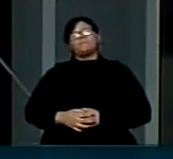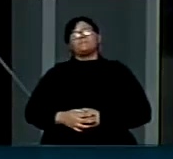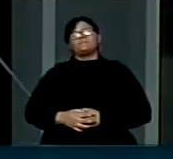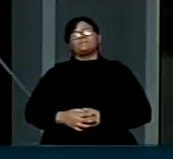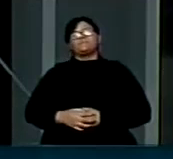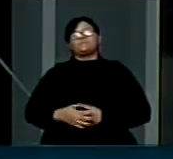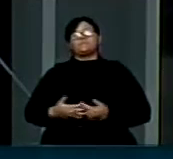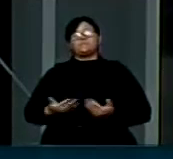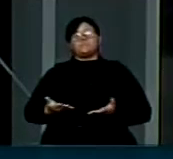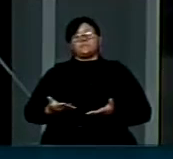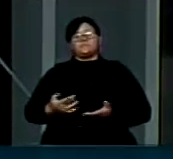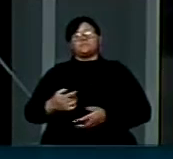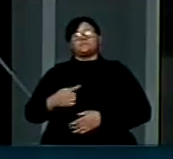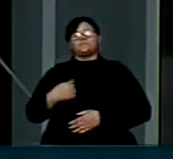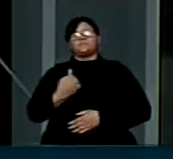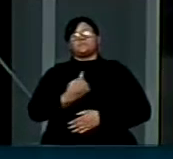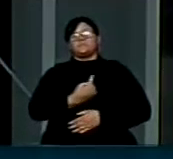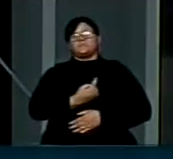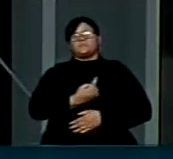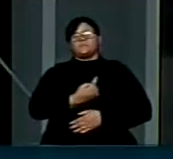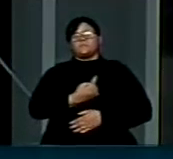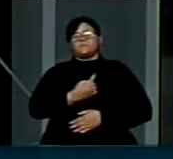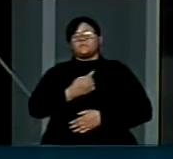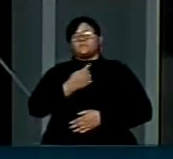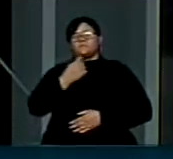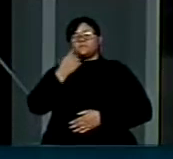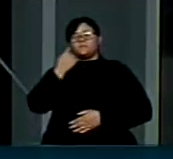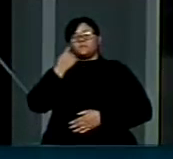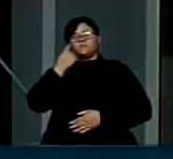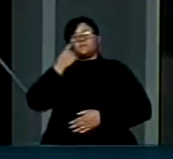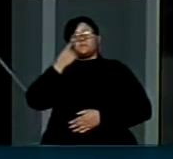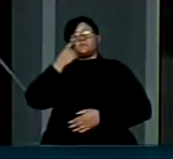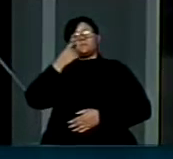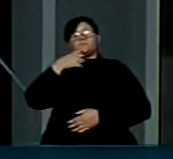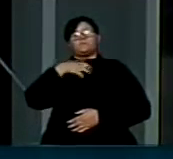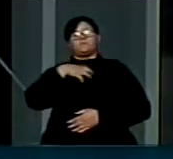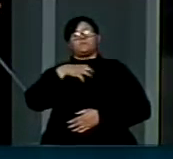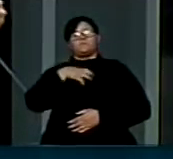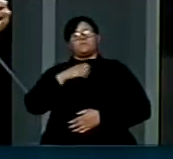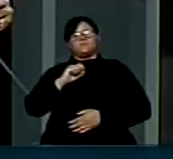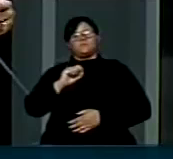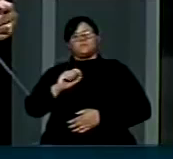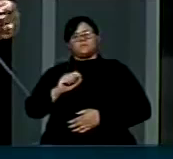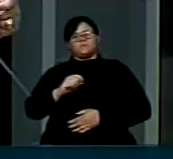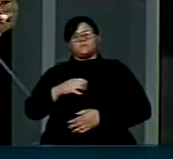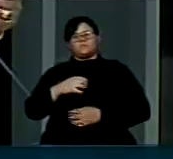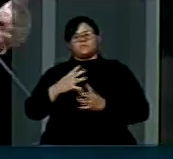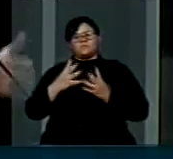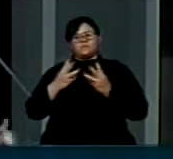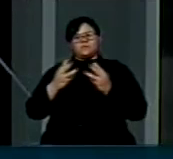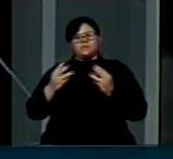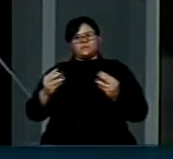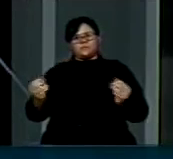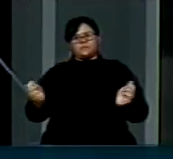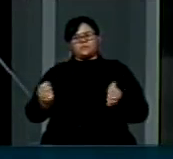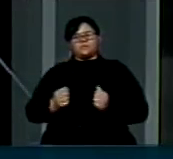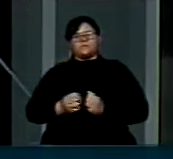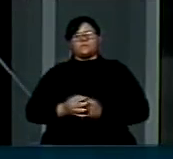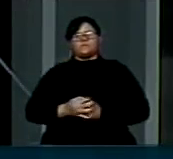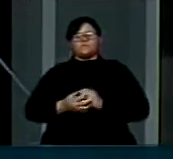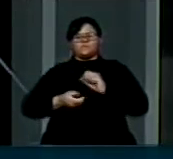E nós, a impressão que eu tenho é que nos sensibilizamos e